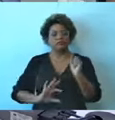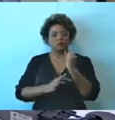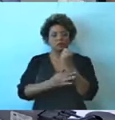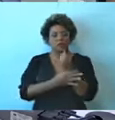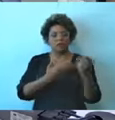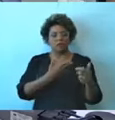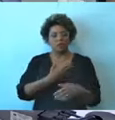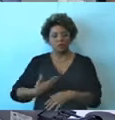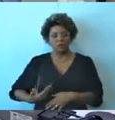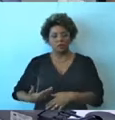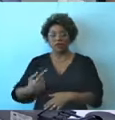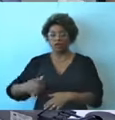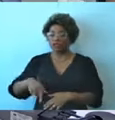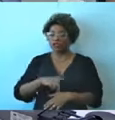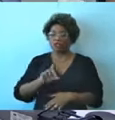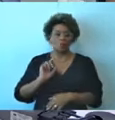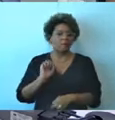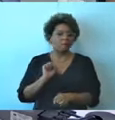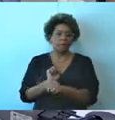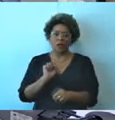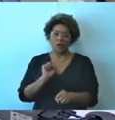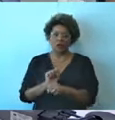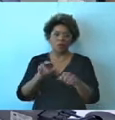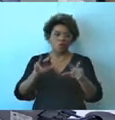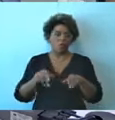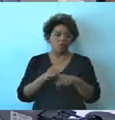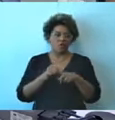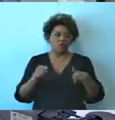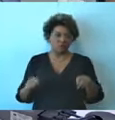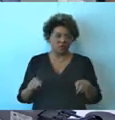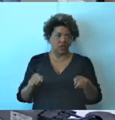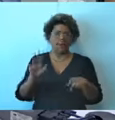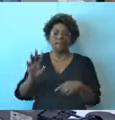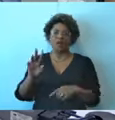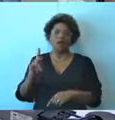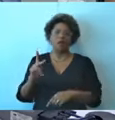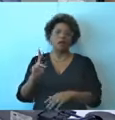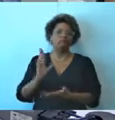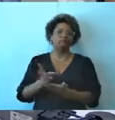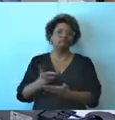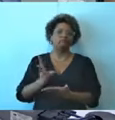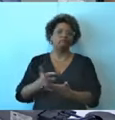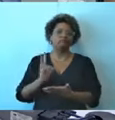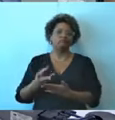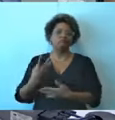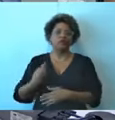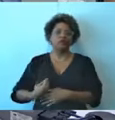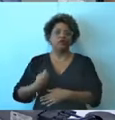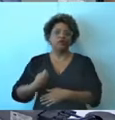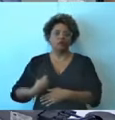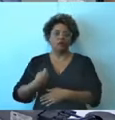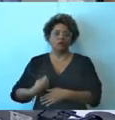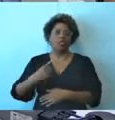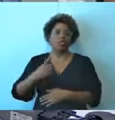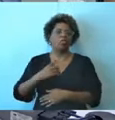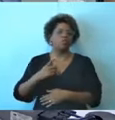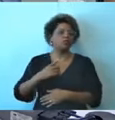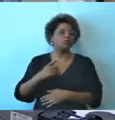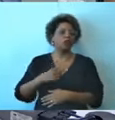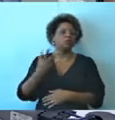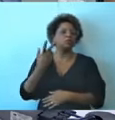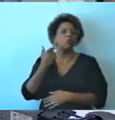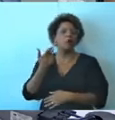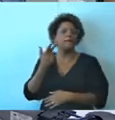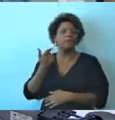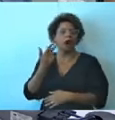paramos, assim como vocês. A cidade, ela continuou vivendo e tendo seu fluxo graças ao trabalho de